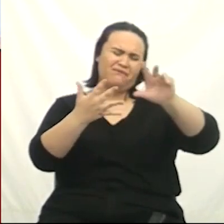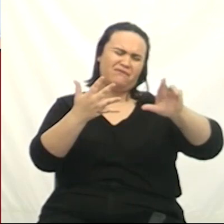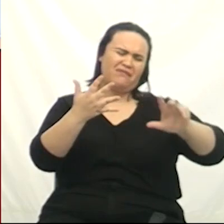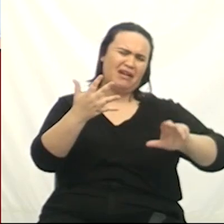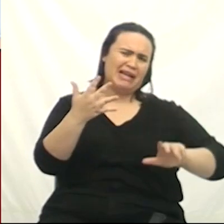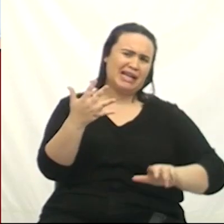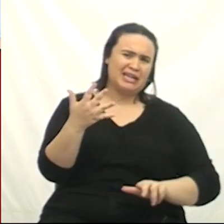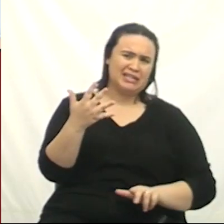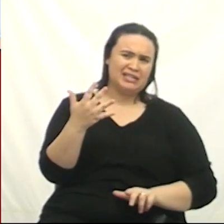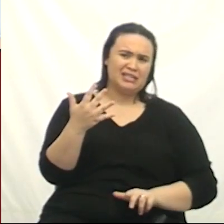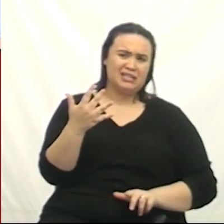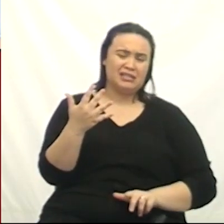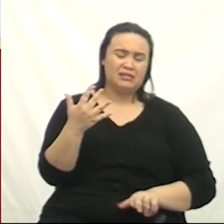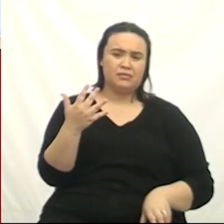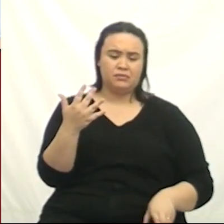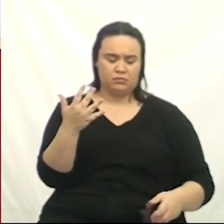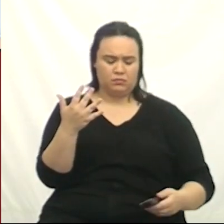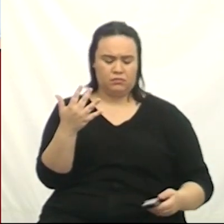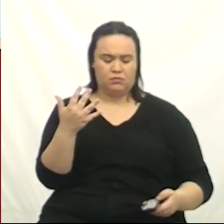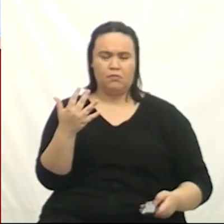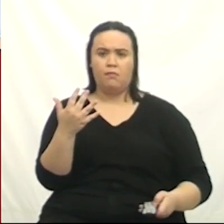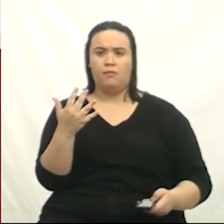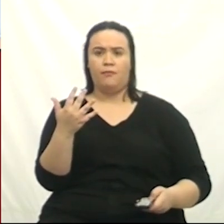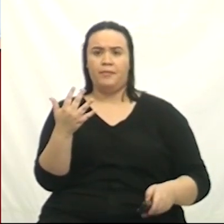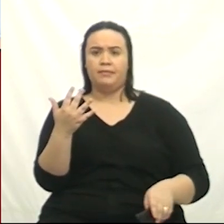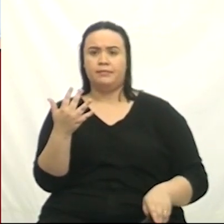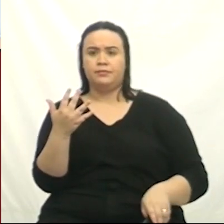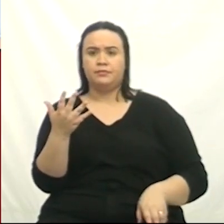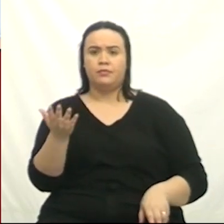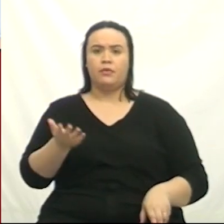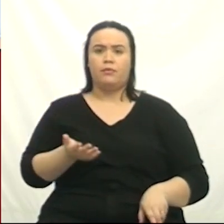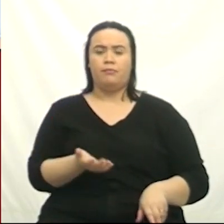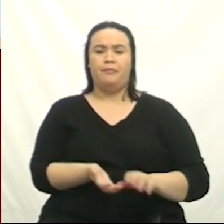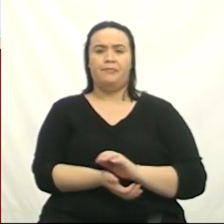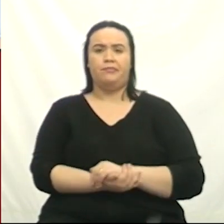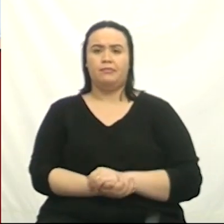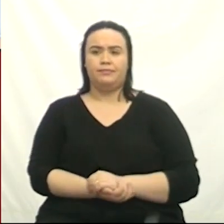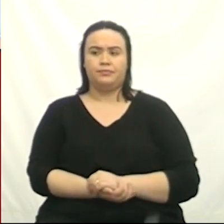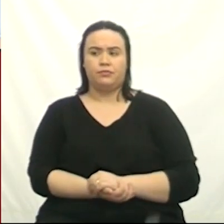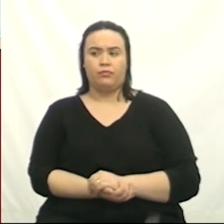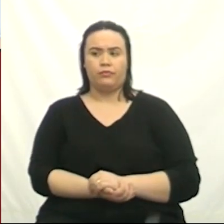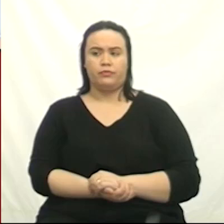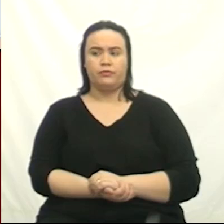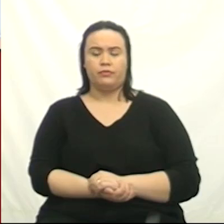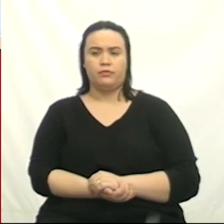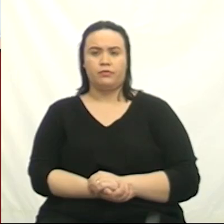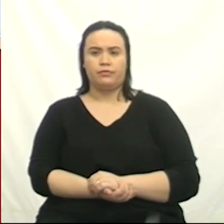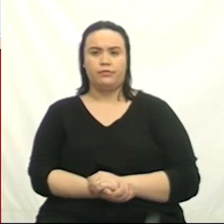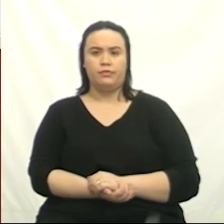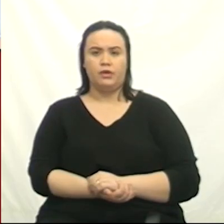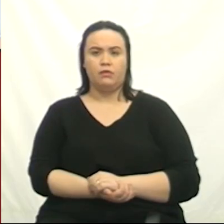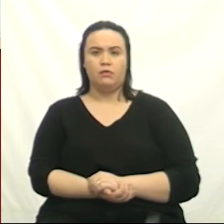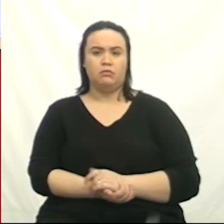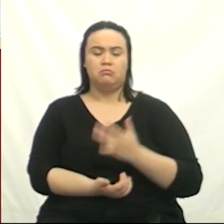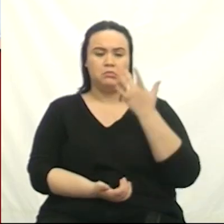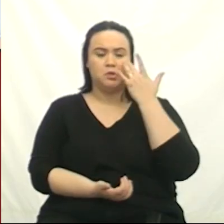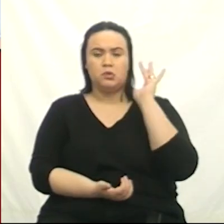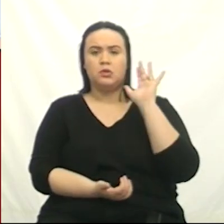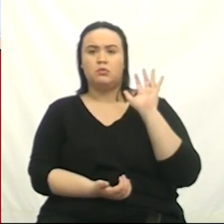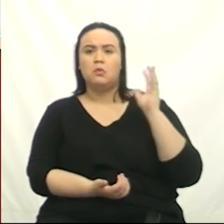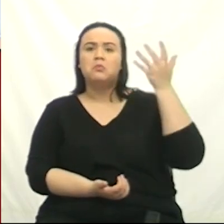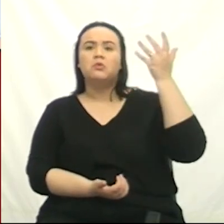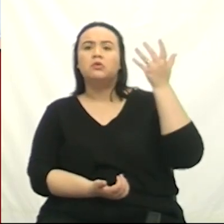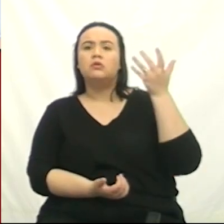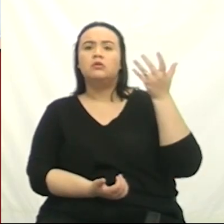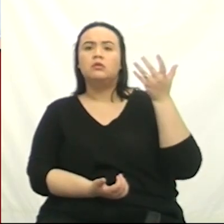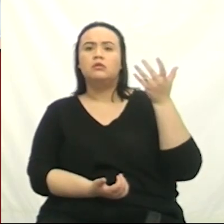Henrique Laje mesmo é incrível. Uma vergonha. Então, não sei o que acontece. Não sei o que vai